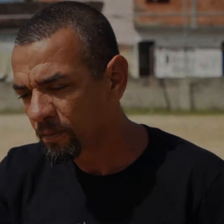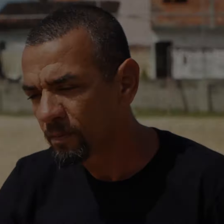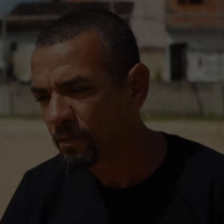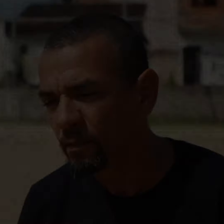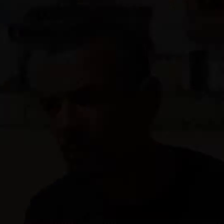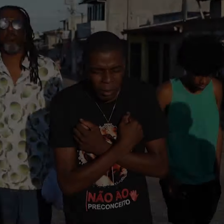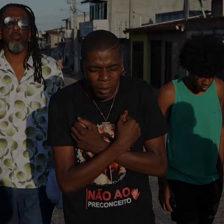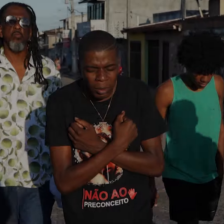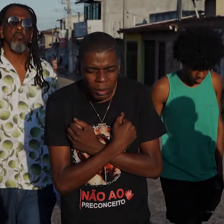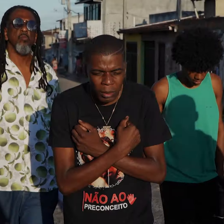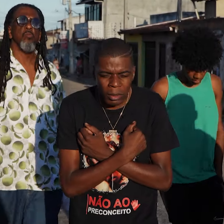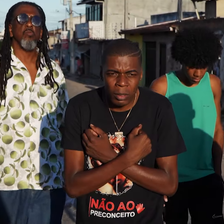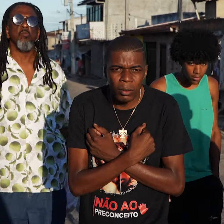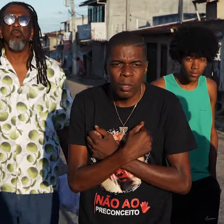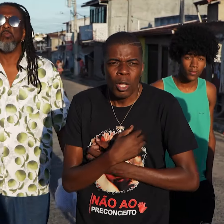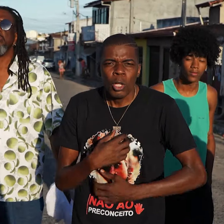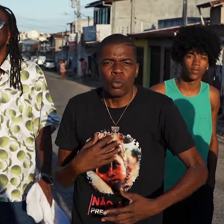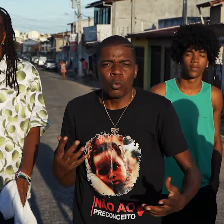dor da escravidão.